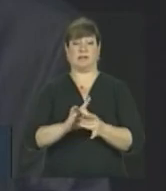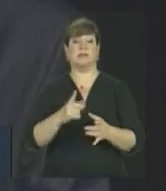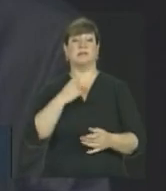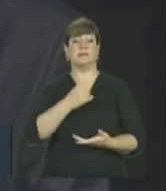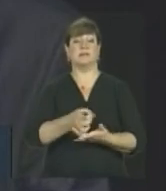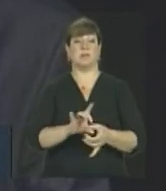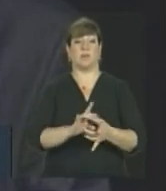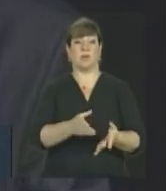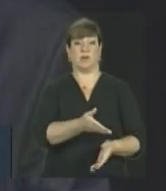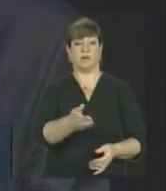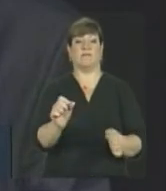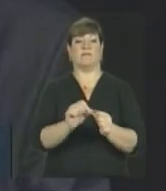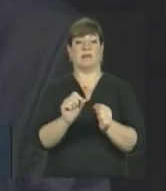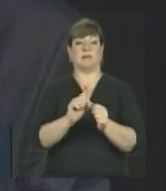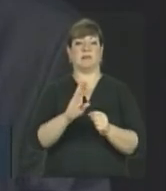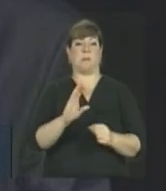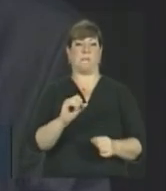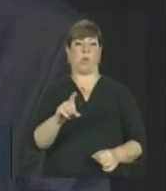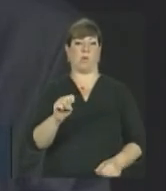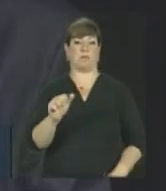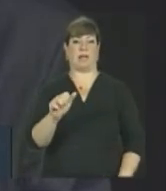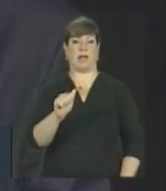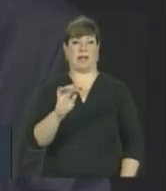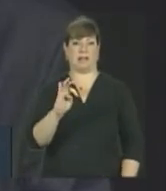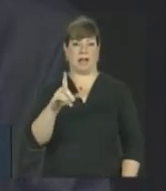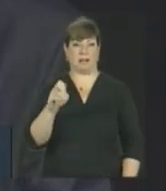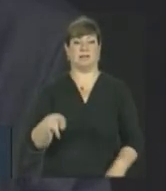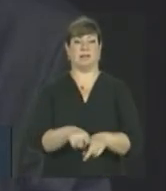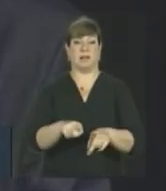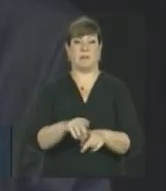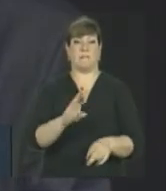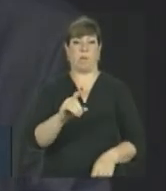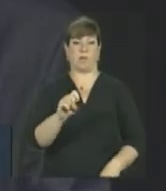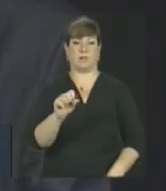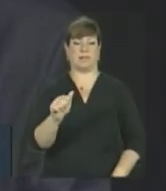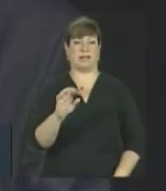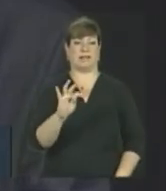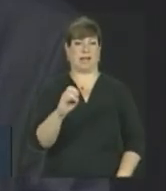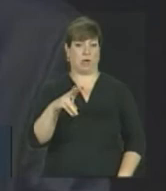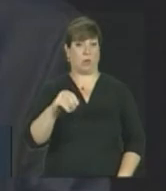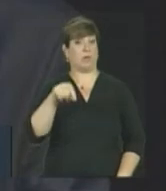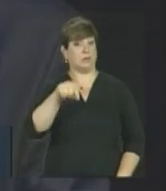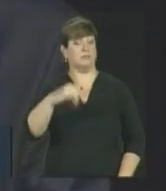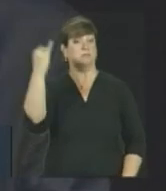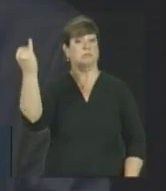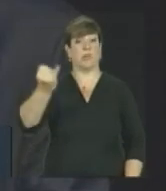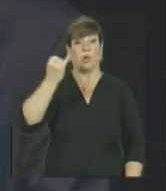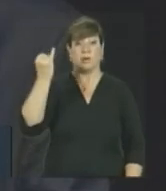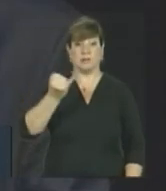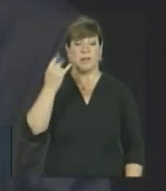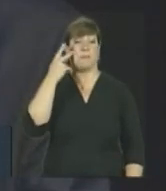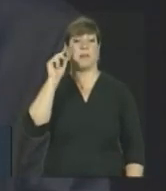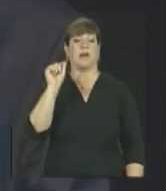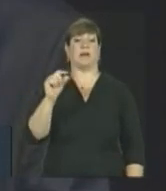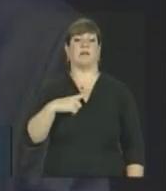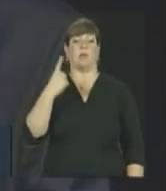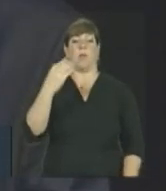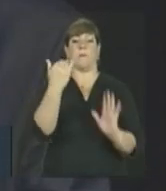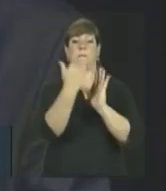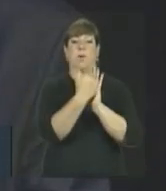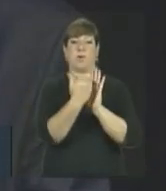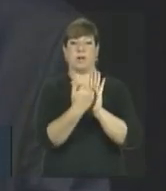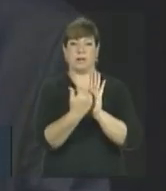de fazer do Bolsa Atleta e do Bolsa Técnico um instrumento importante para um